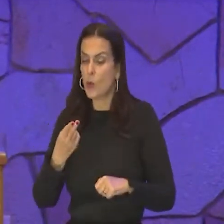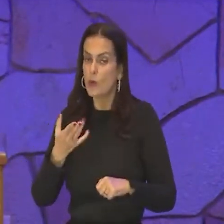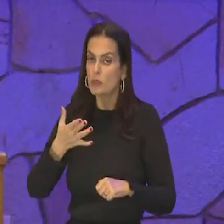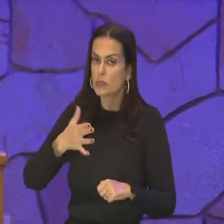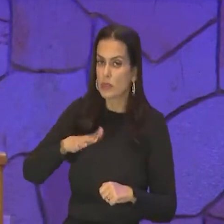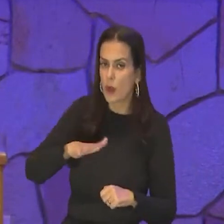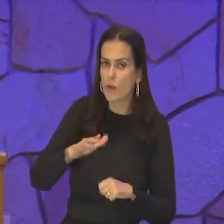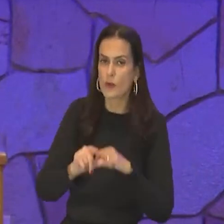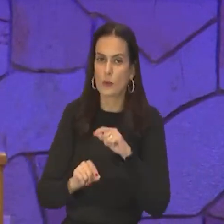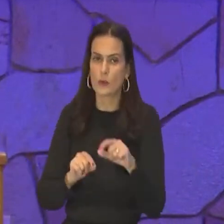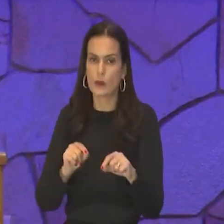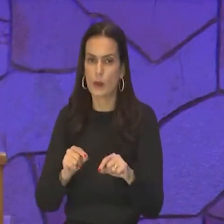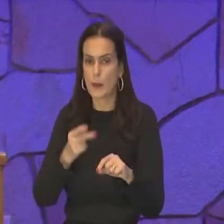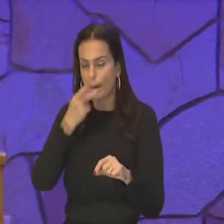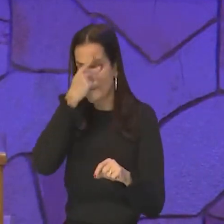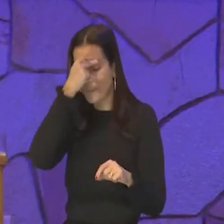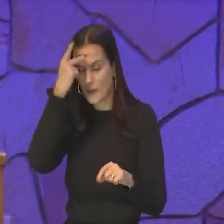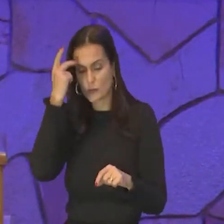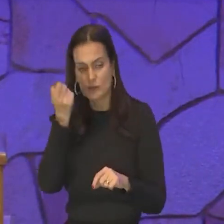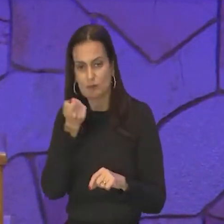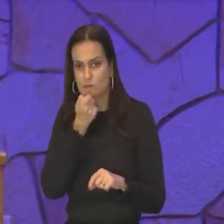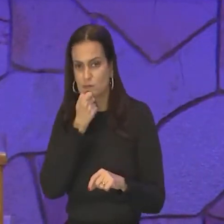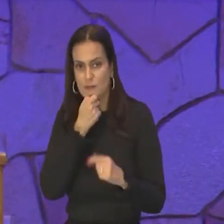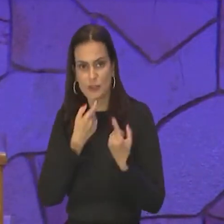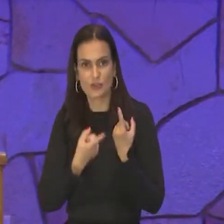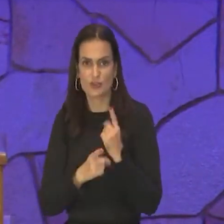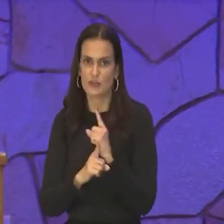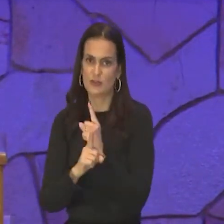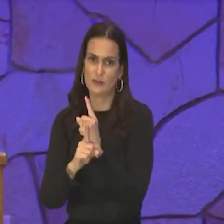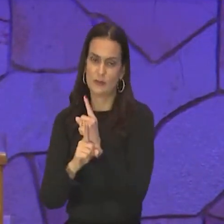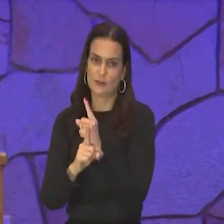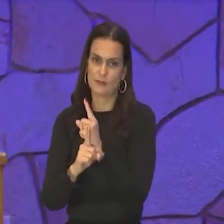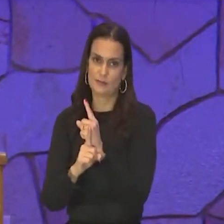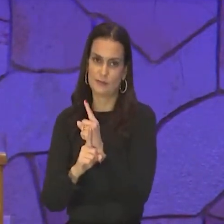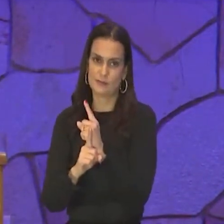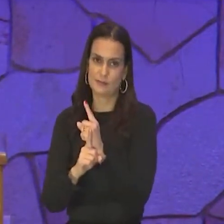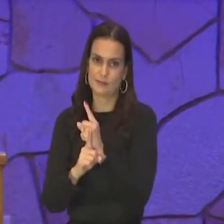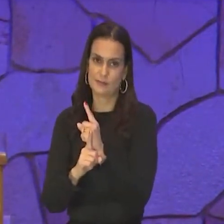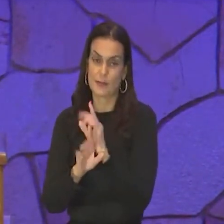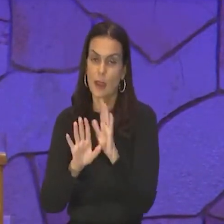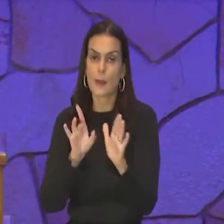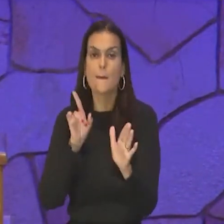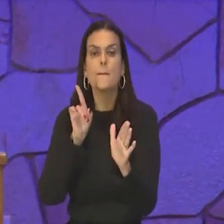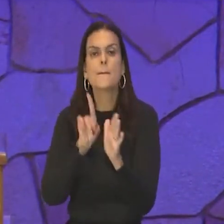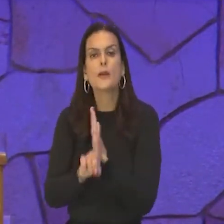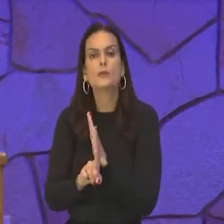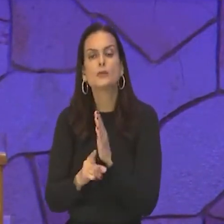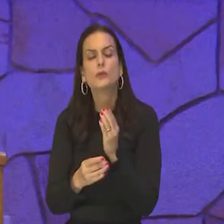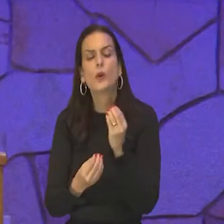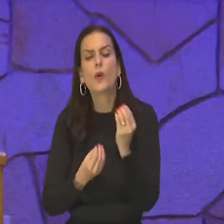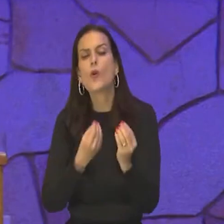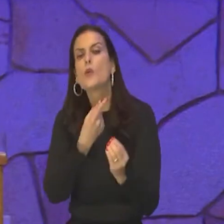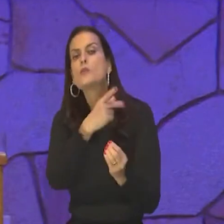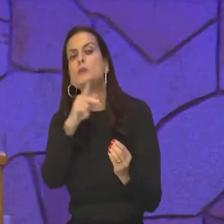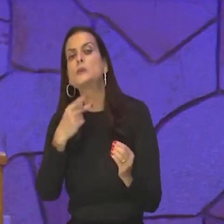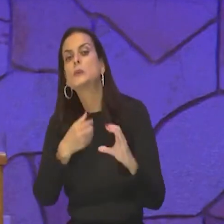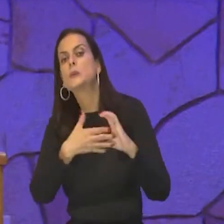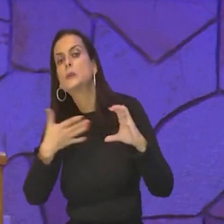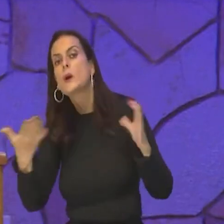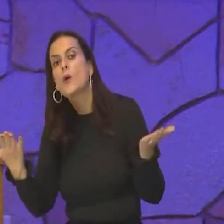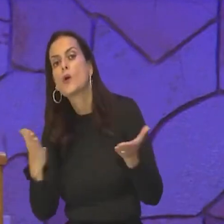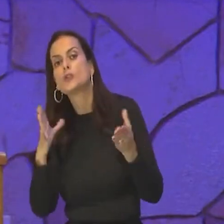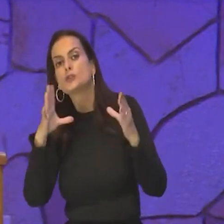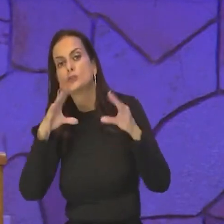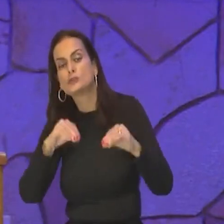alguém que não seja discípulo. E qual é a sua condição nesta noite? O